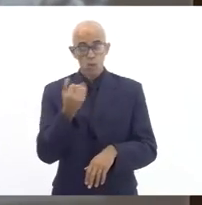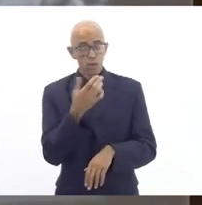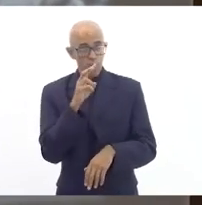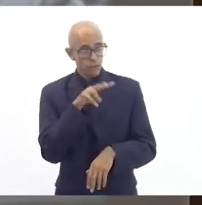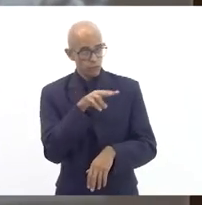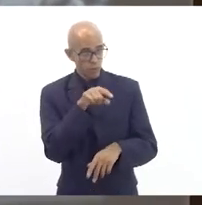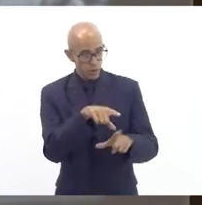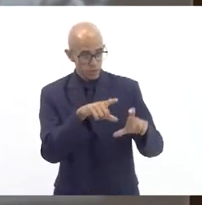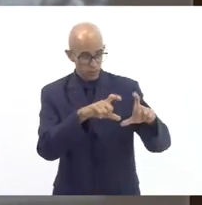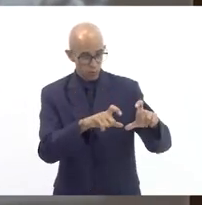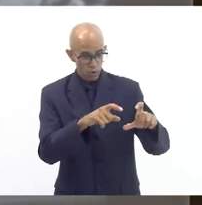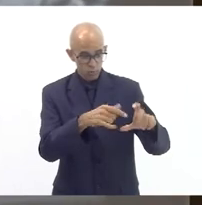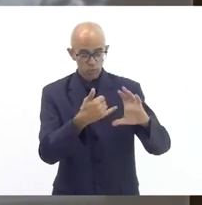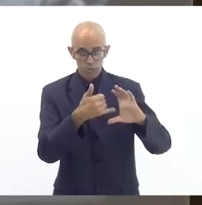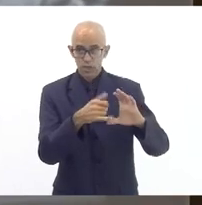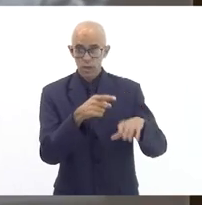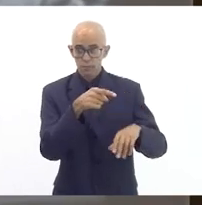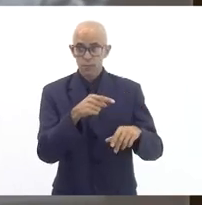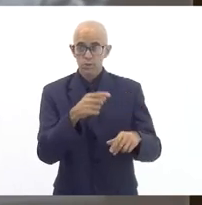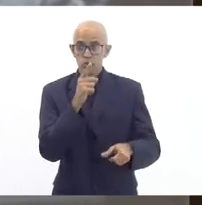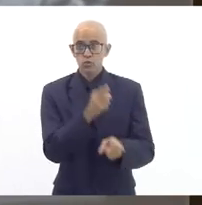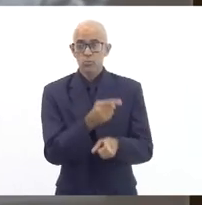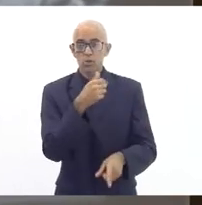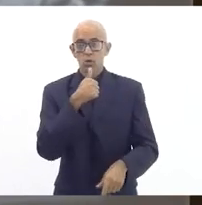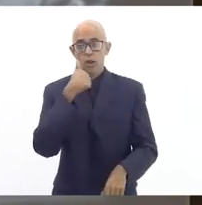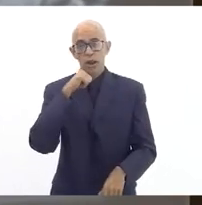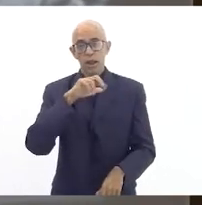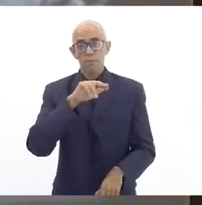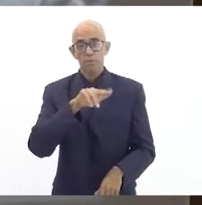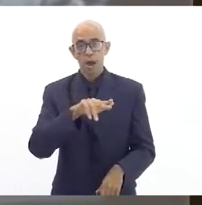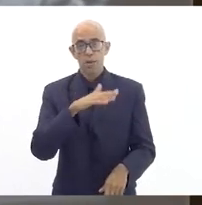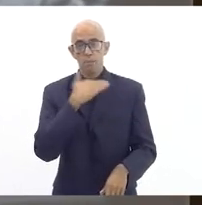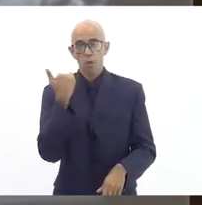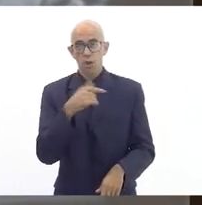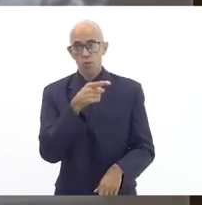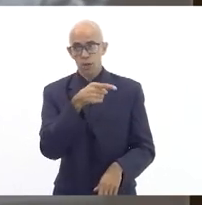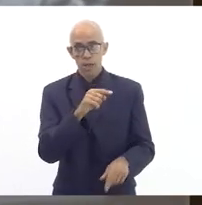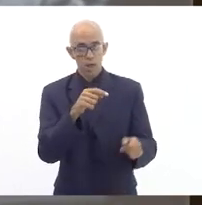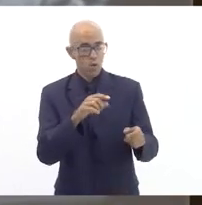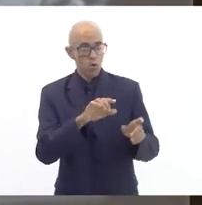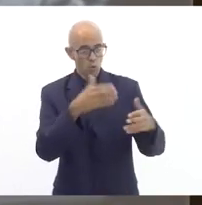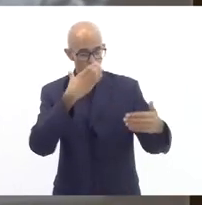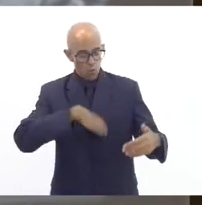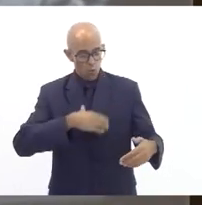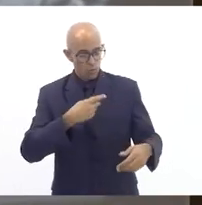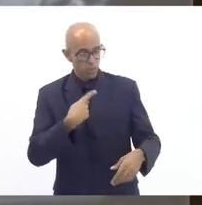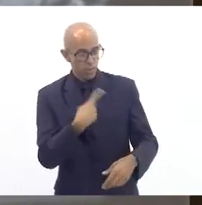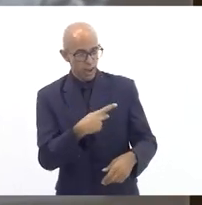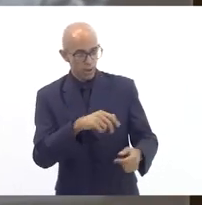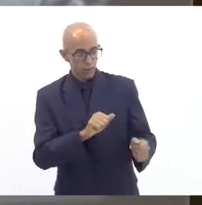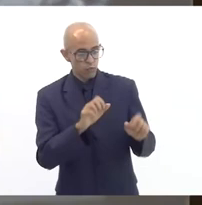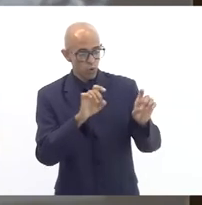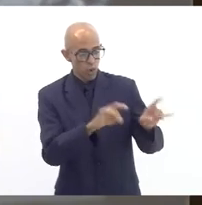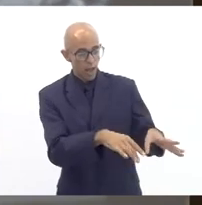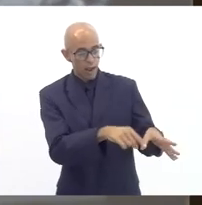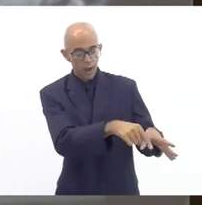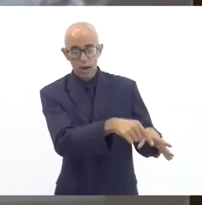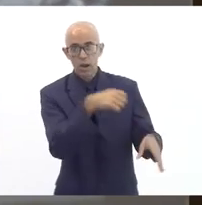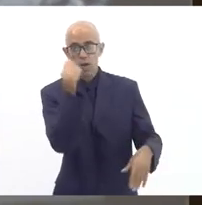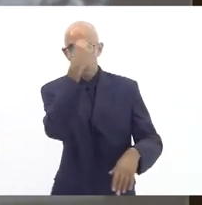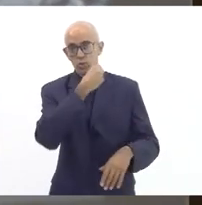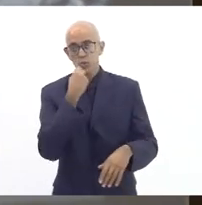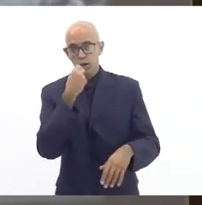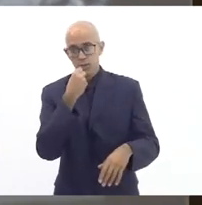no WhatsApp, ficou sabendo que a irmã tinha morrido, e o corpo dela ficou por mais de 8 horas partido na linha do trem. E a justificativa da